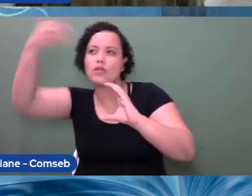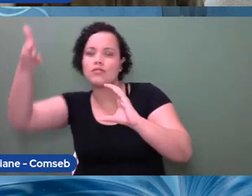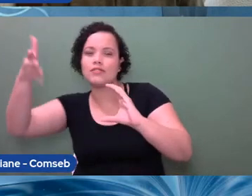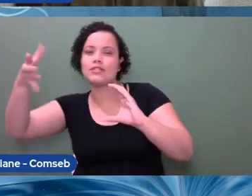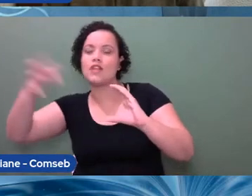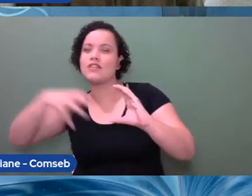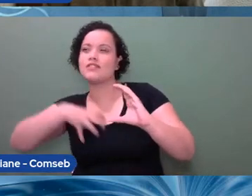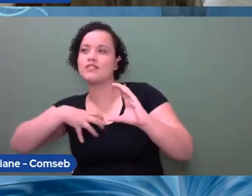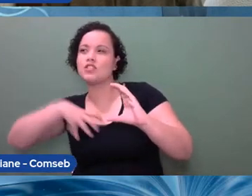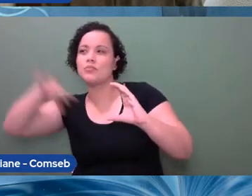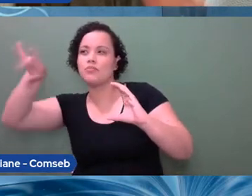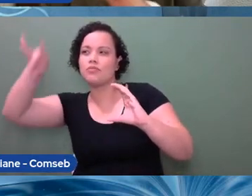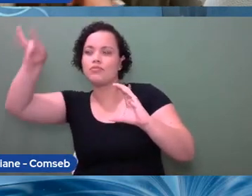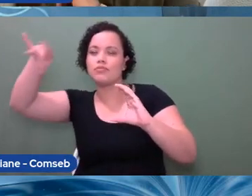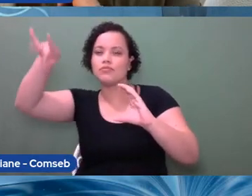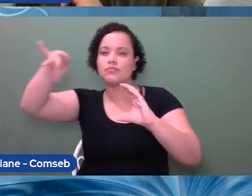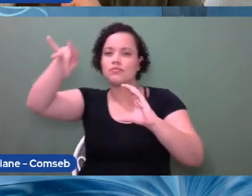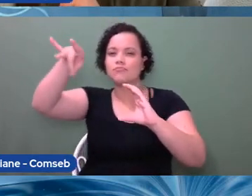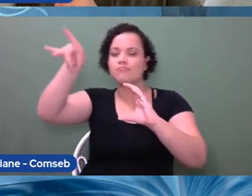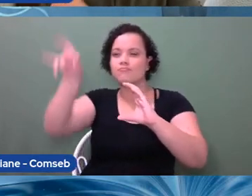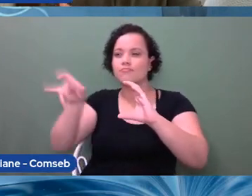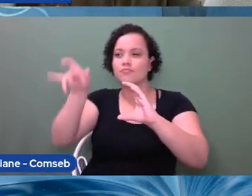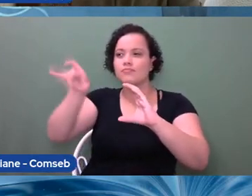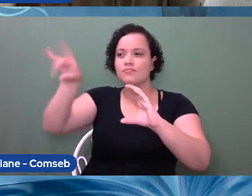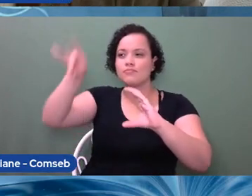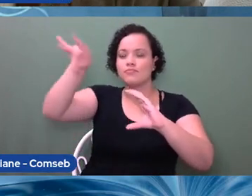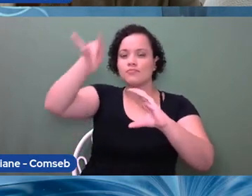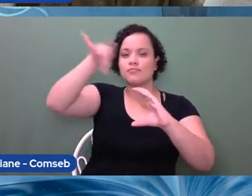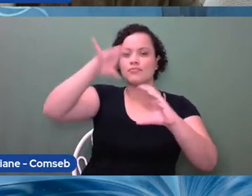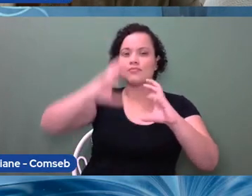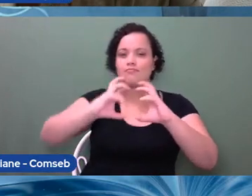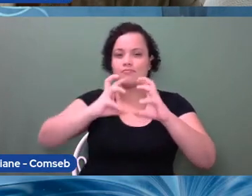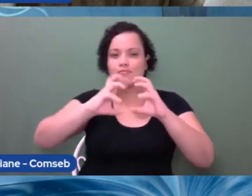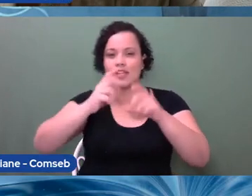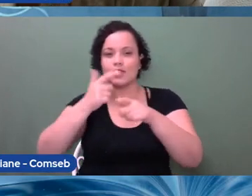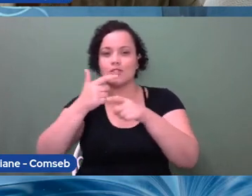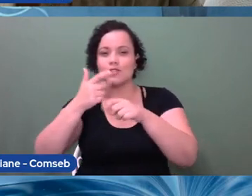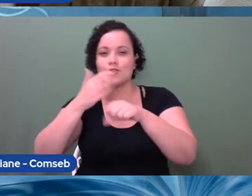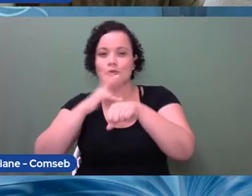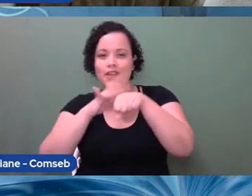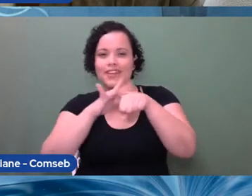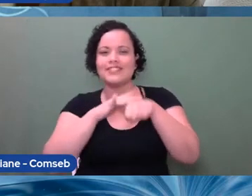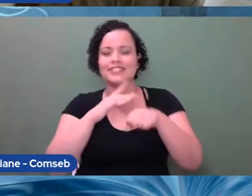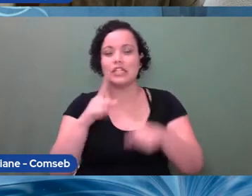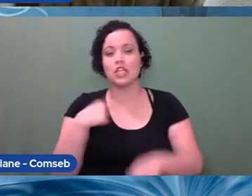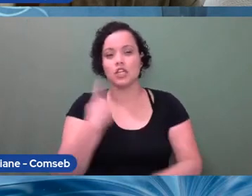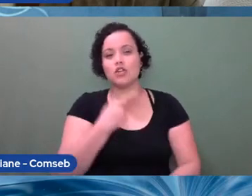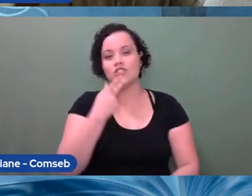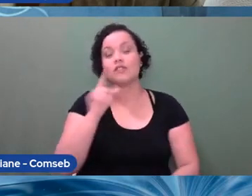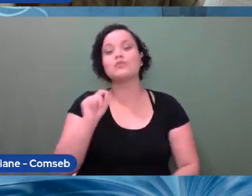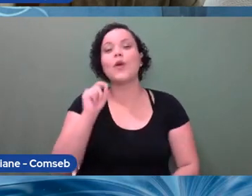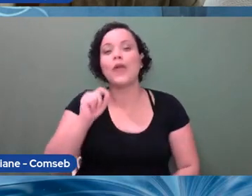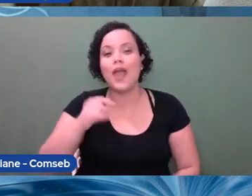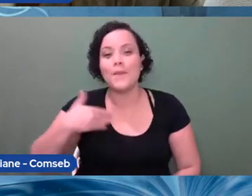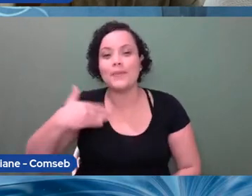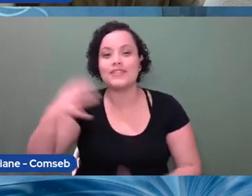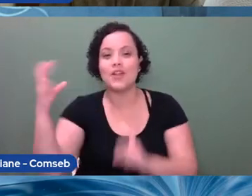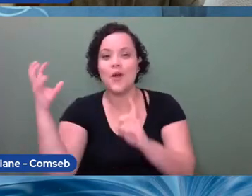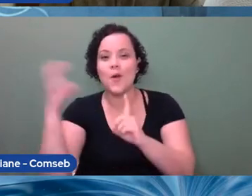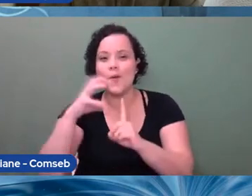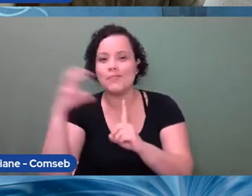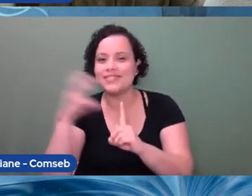espiritual nas patologias psíquicas, que nós chamamos de processos obsessivos.